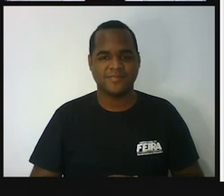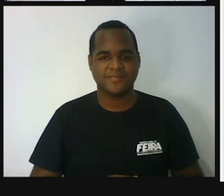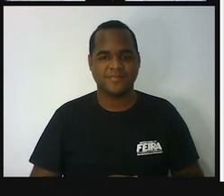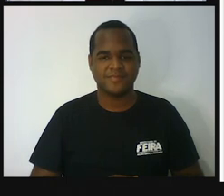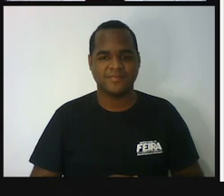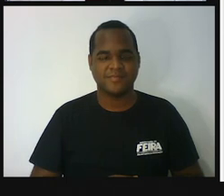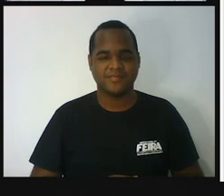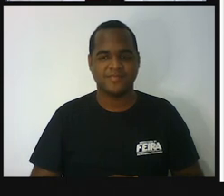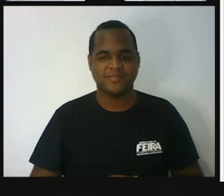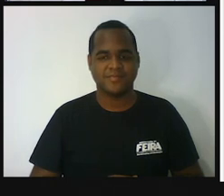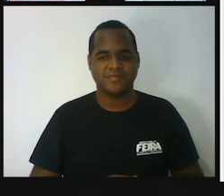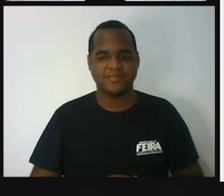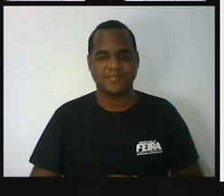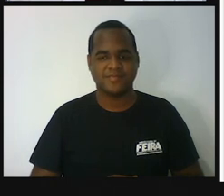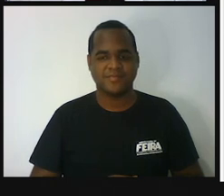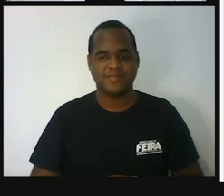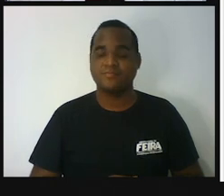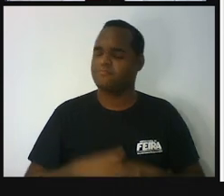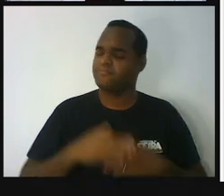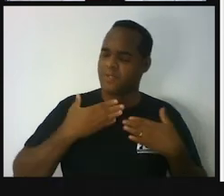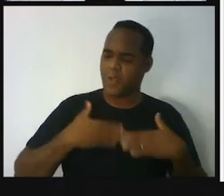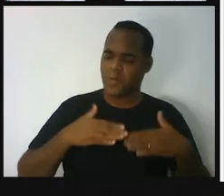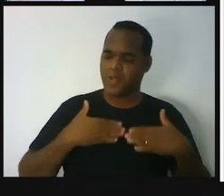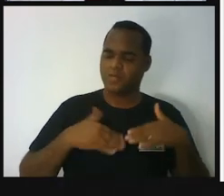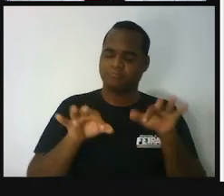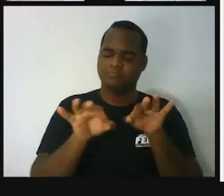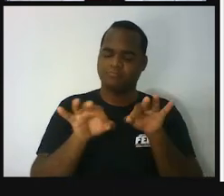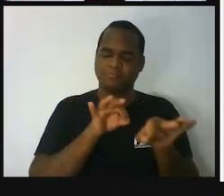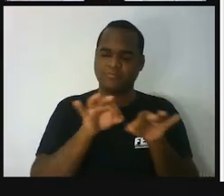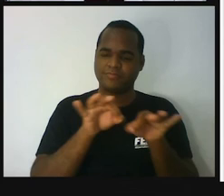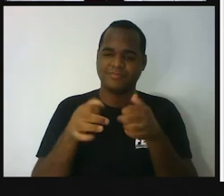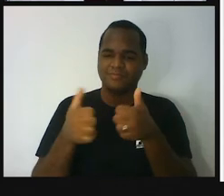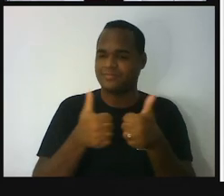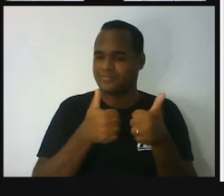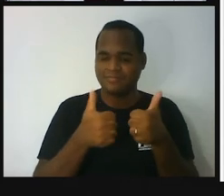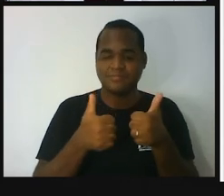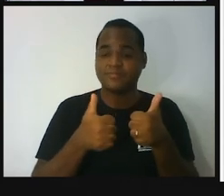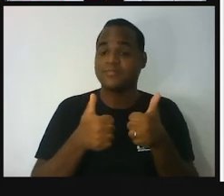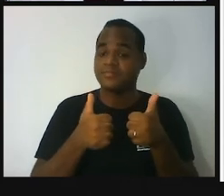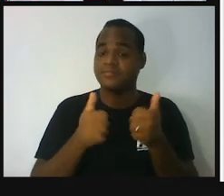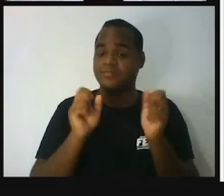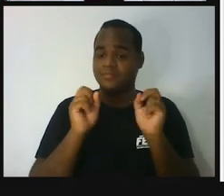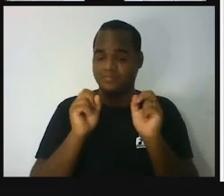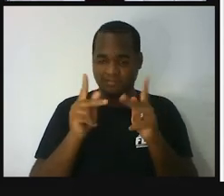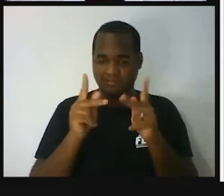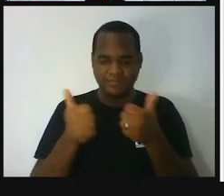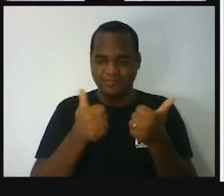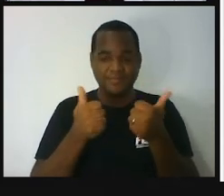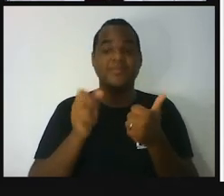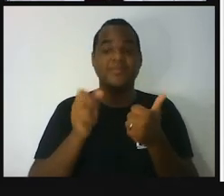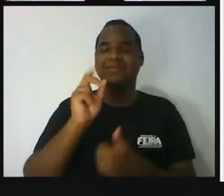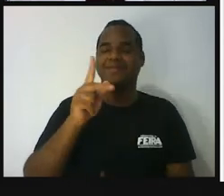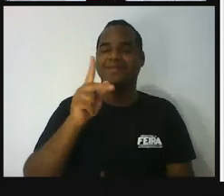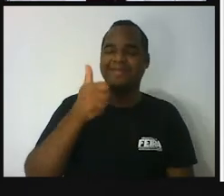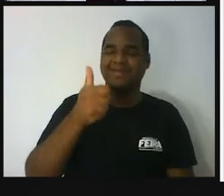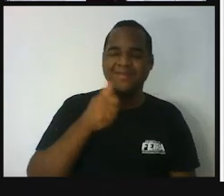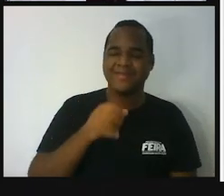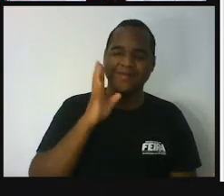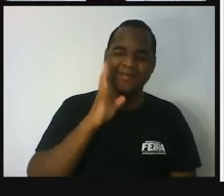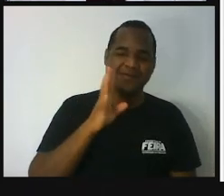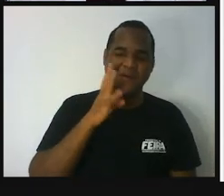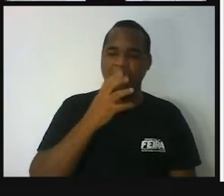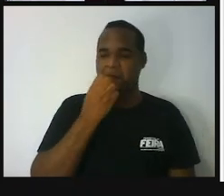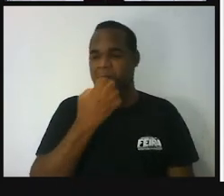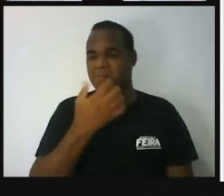É, calma, calma, calma. Organizando. Isso. Aê!